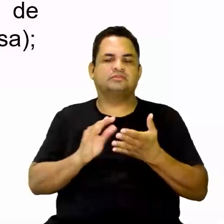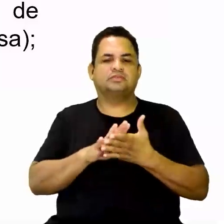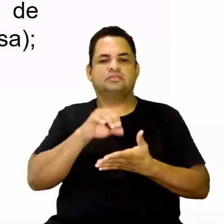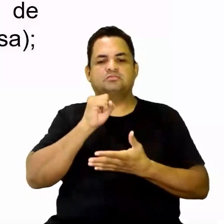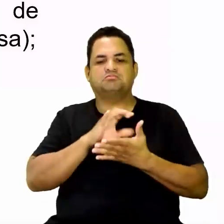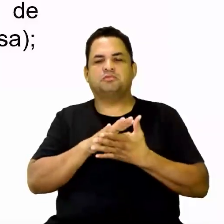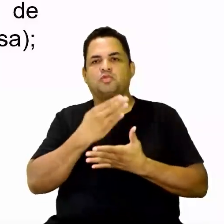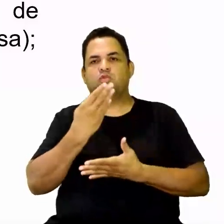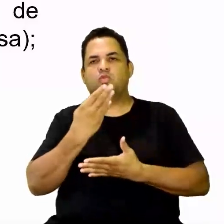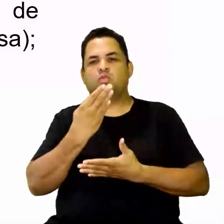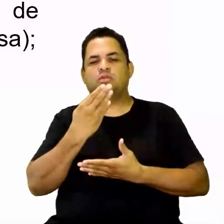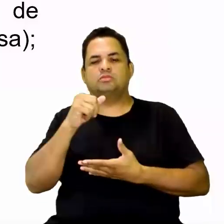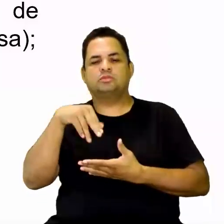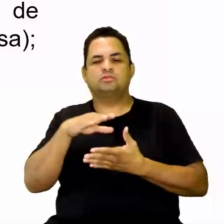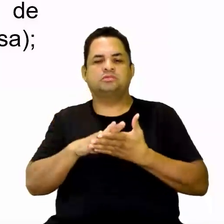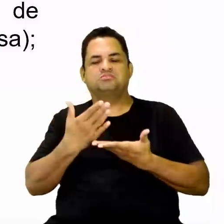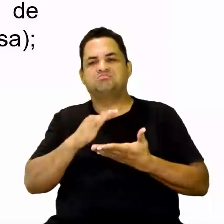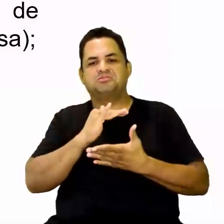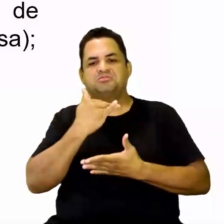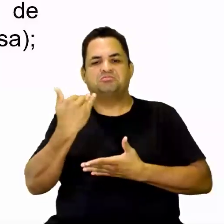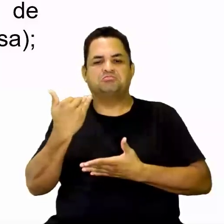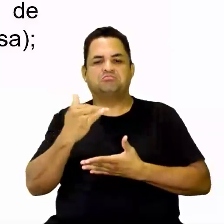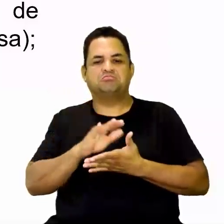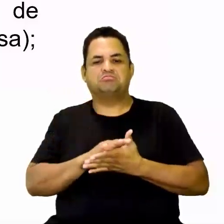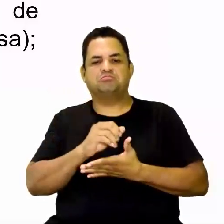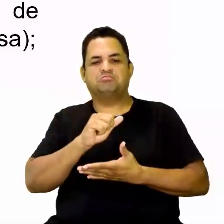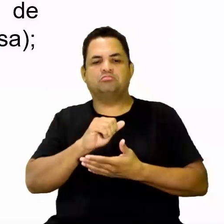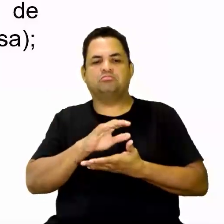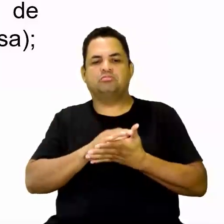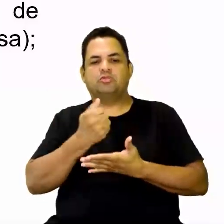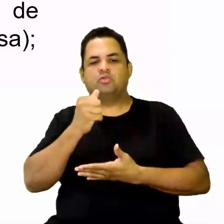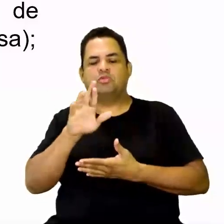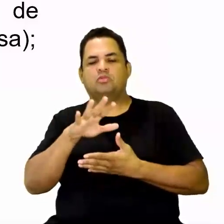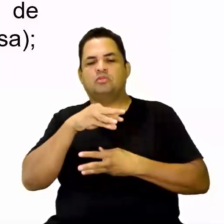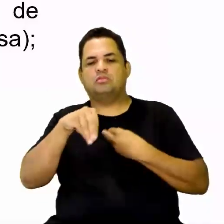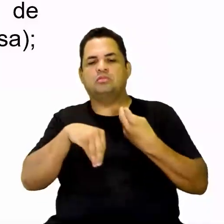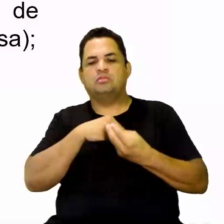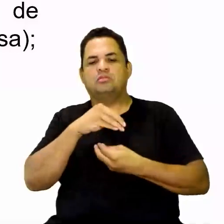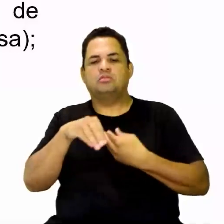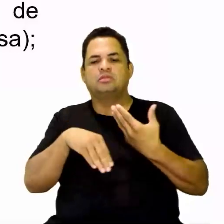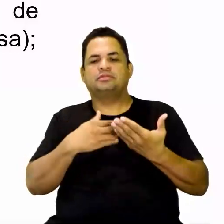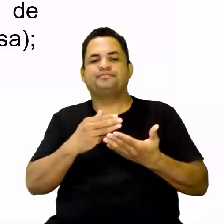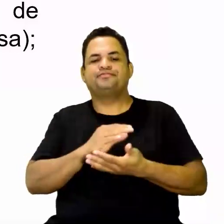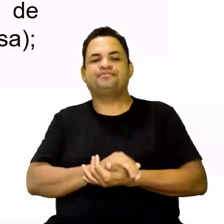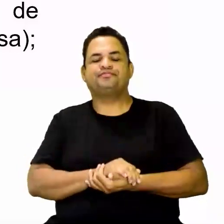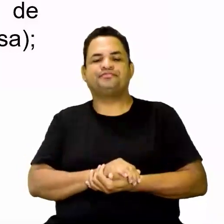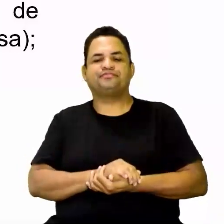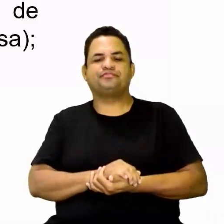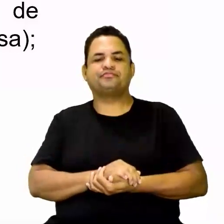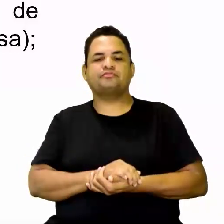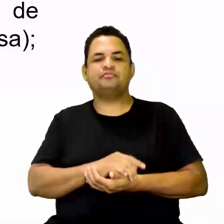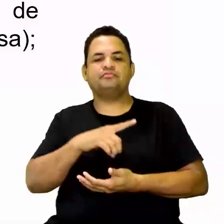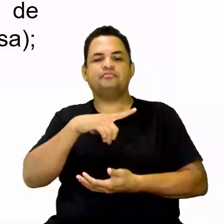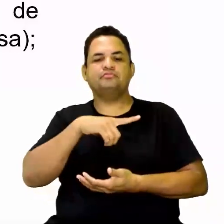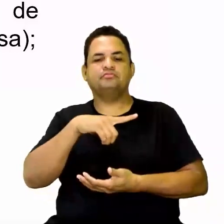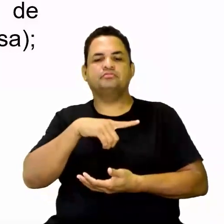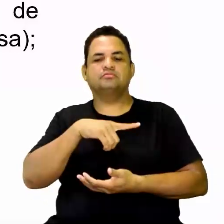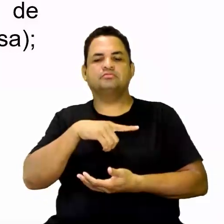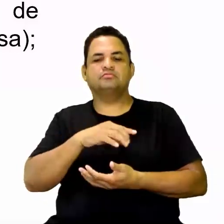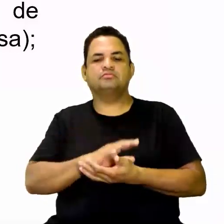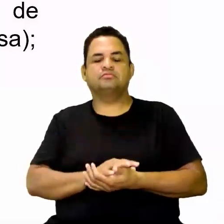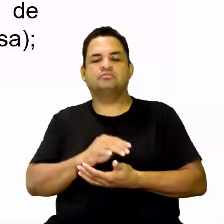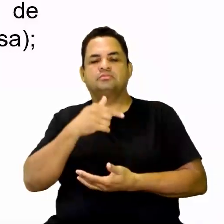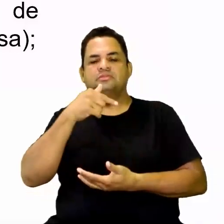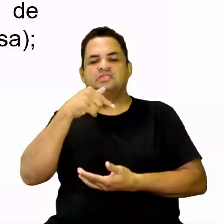morre. E o ar é o que mistura, compreende o ar atmosférico. Então, o ar atmosférico é constituído